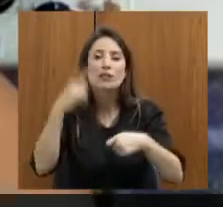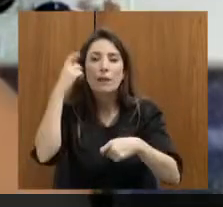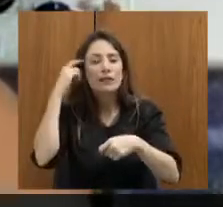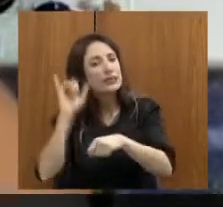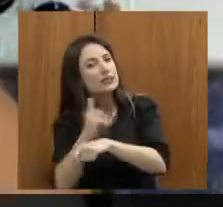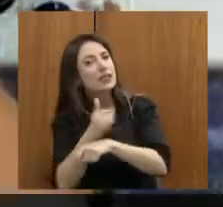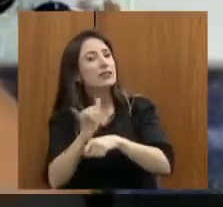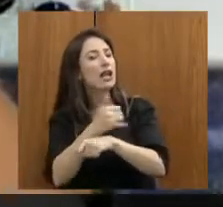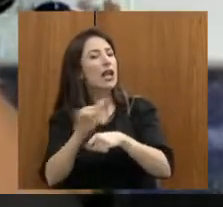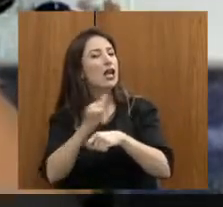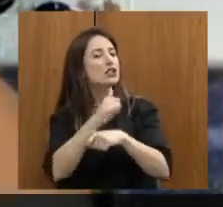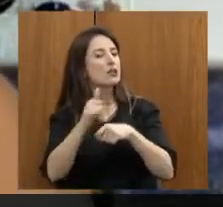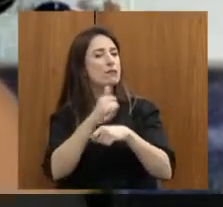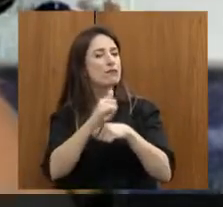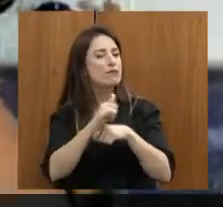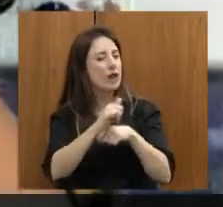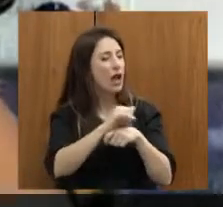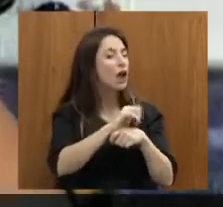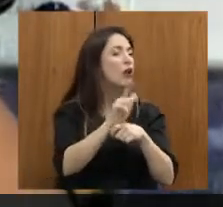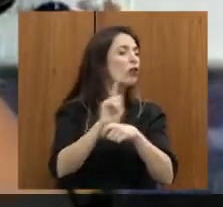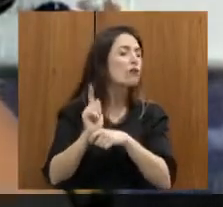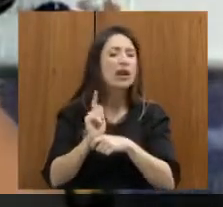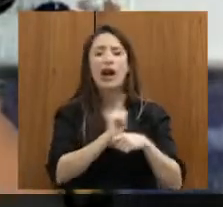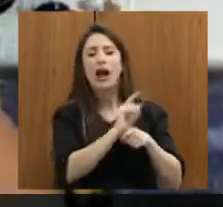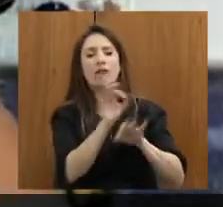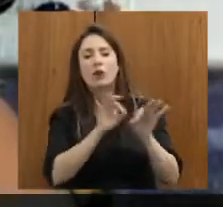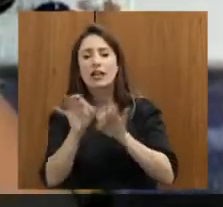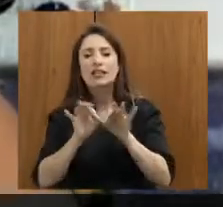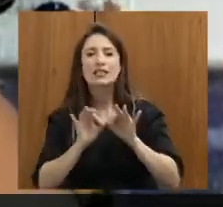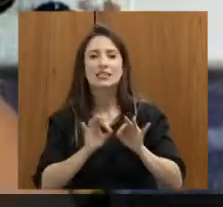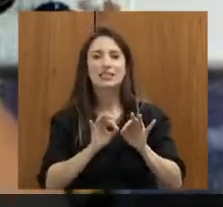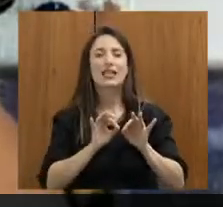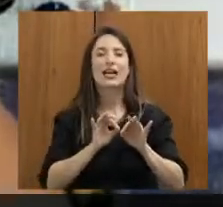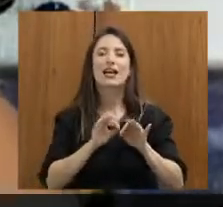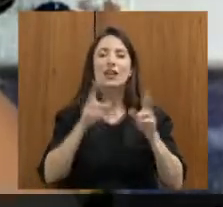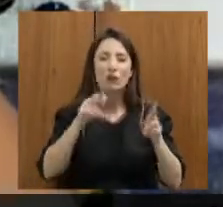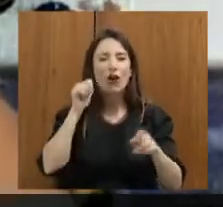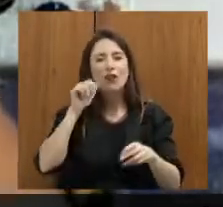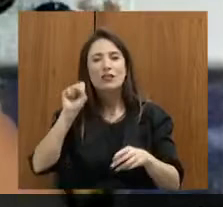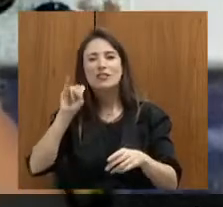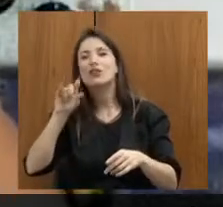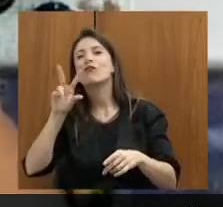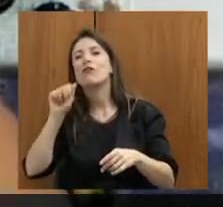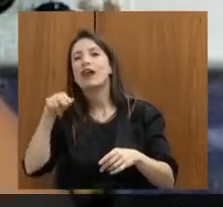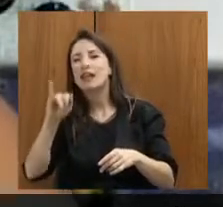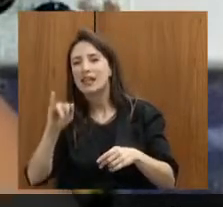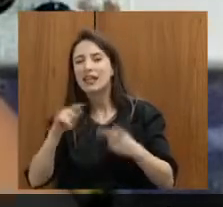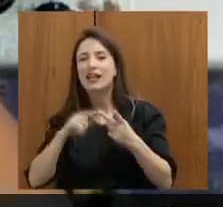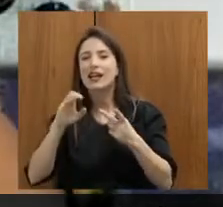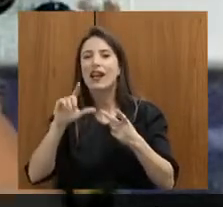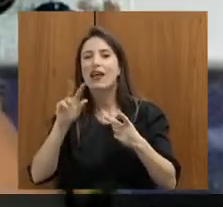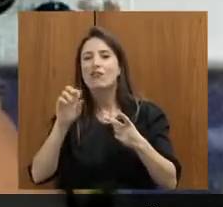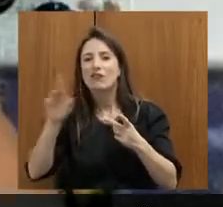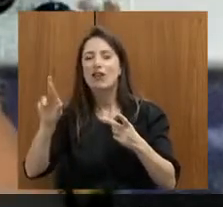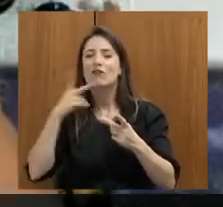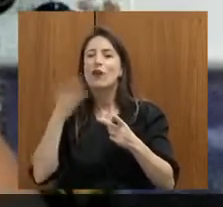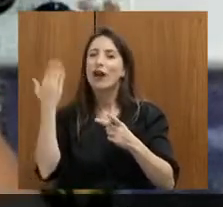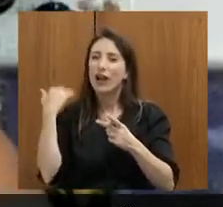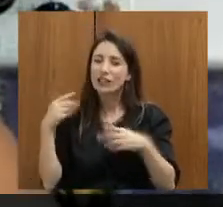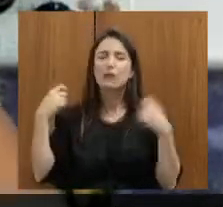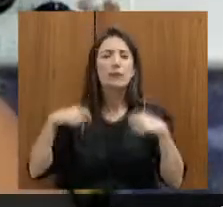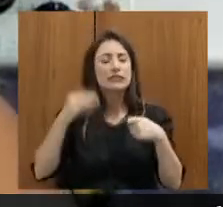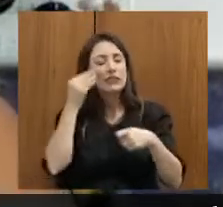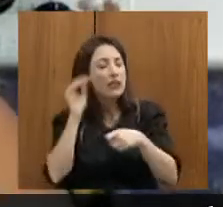apropriada no estabelecimento de arranjos institucionais e recuperando a palavra Silvane e do Kleber né esses arranjos de estudar mais